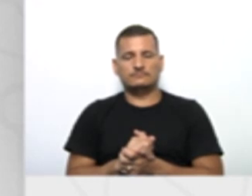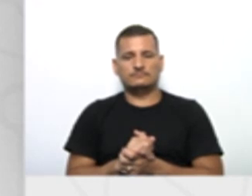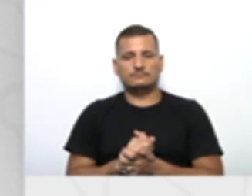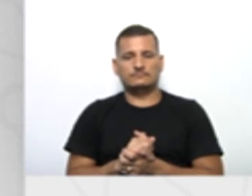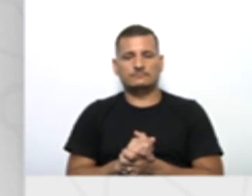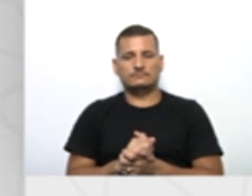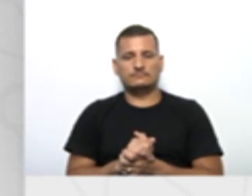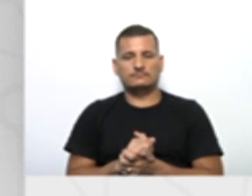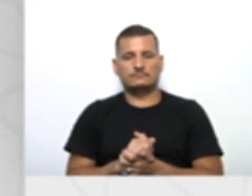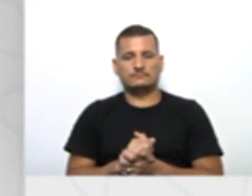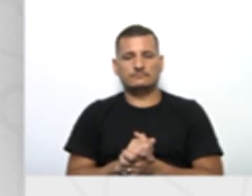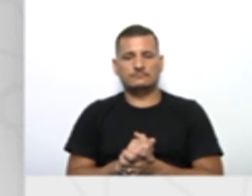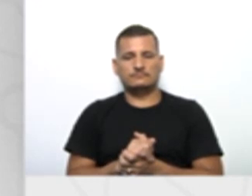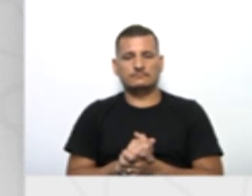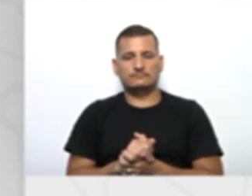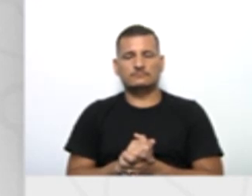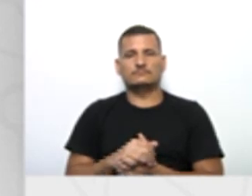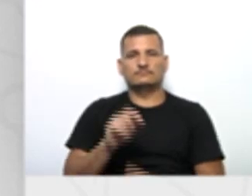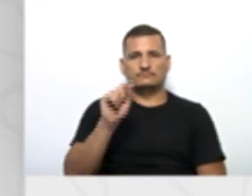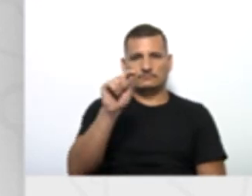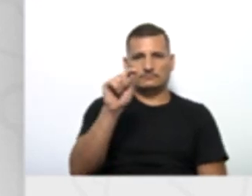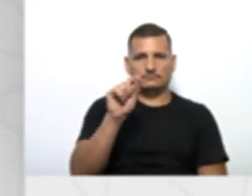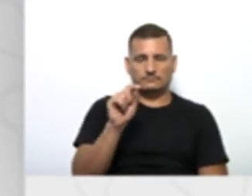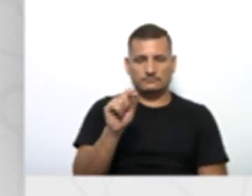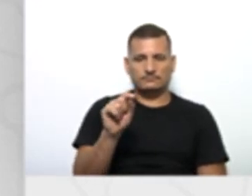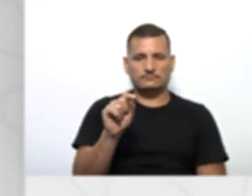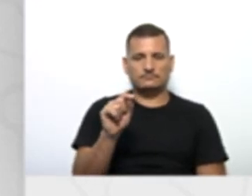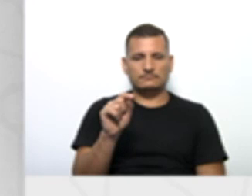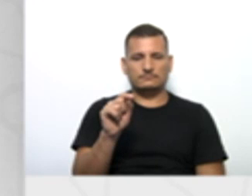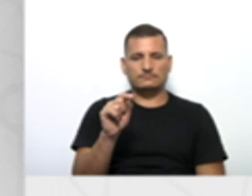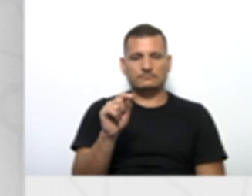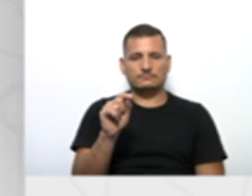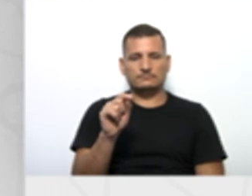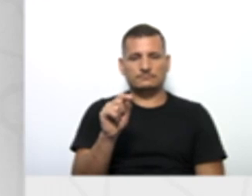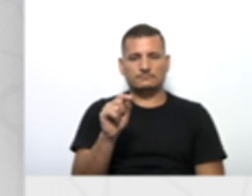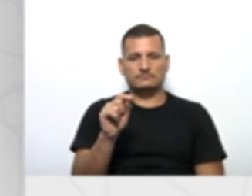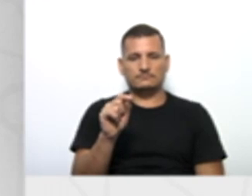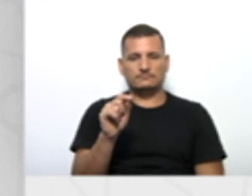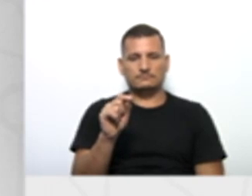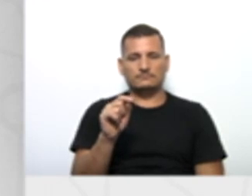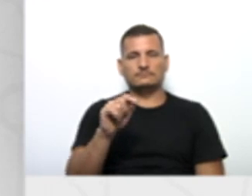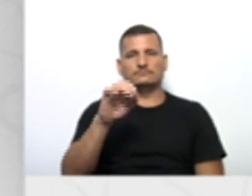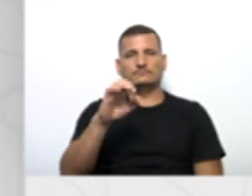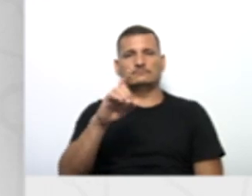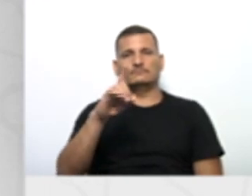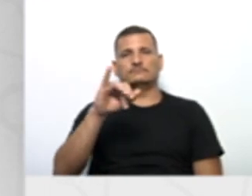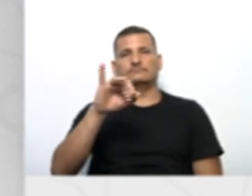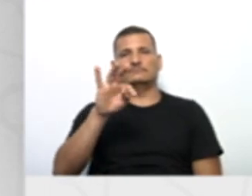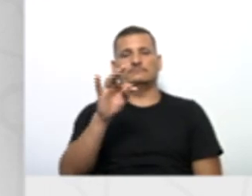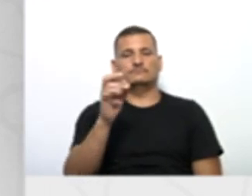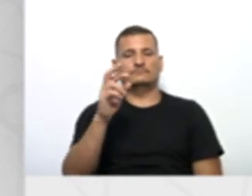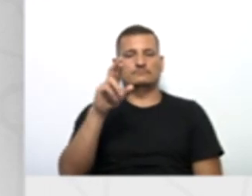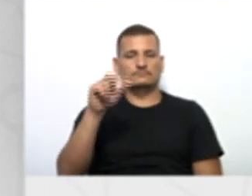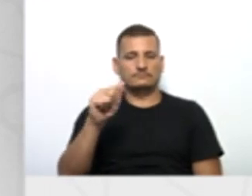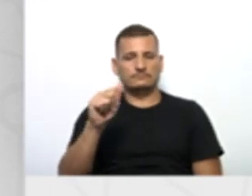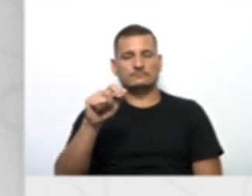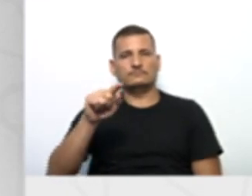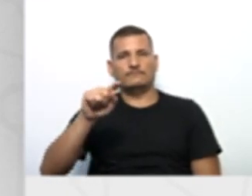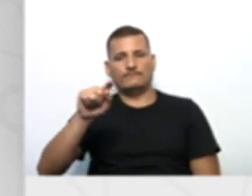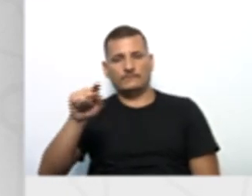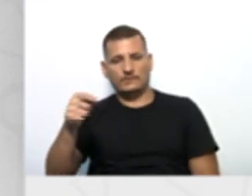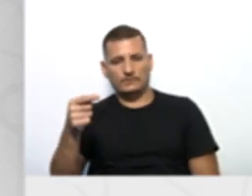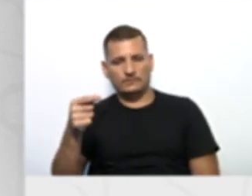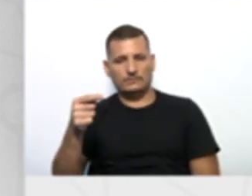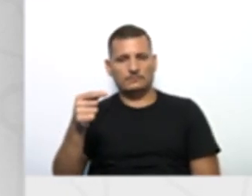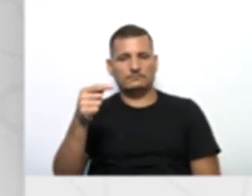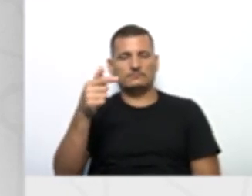Belo Horizonte. Vou dar dois pontos, vou colocar a editora, vou separar por vírgula, vou